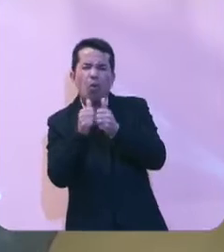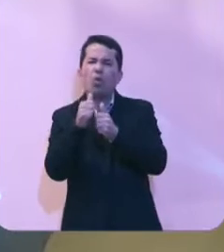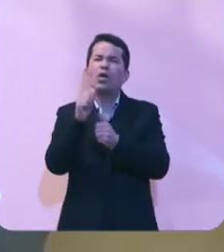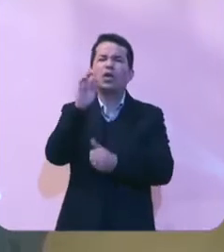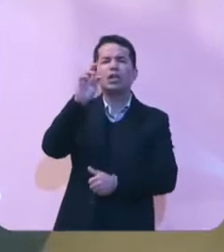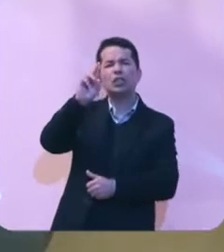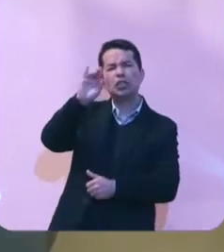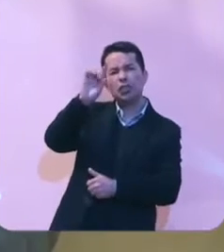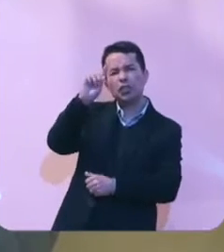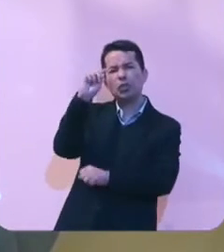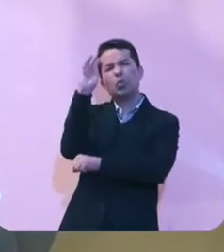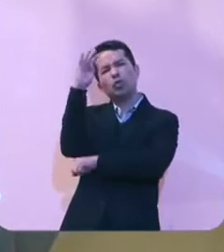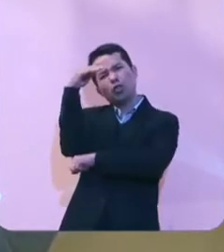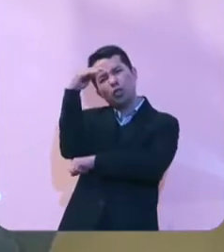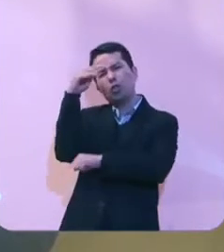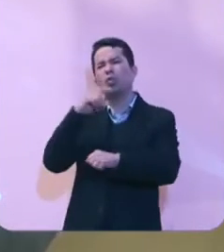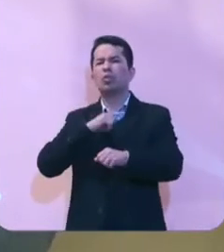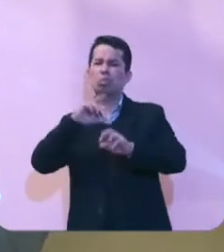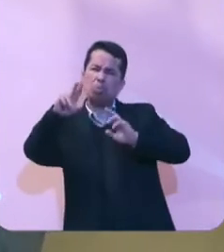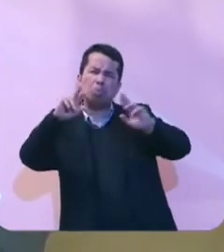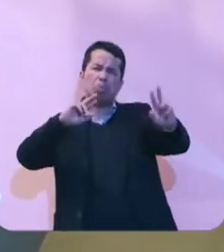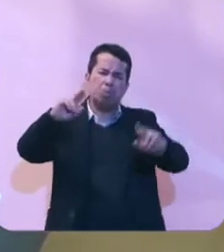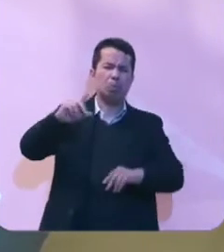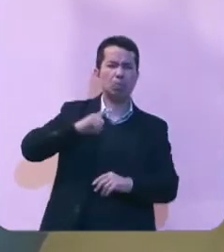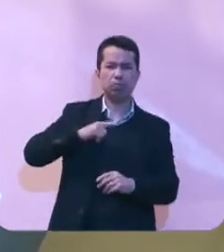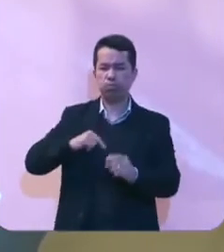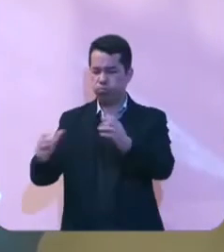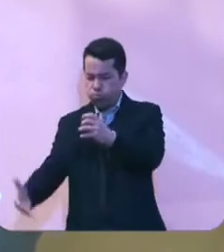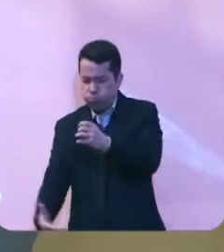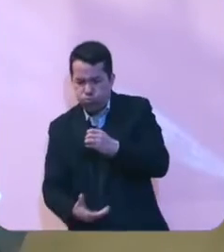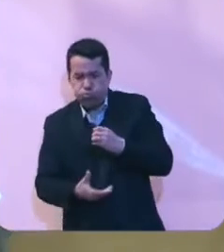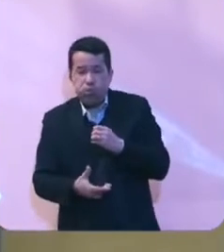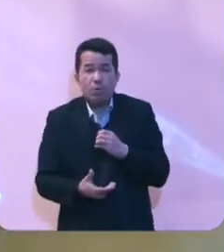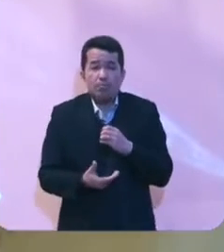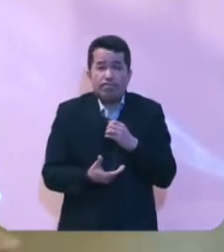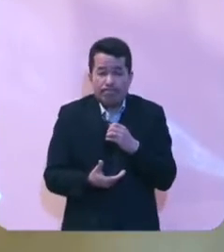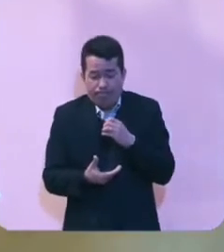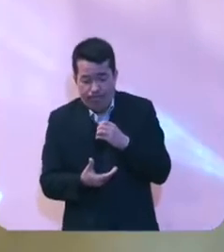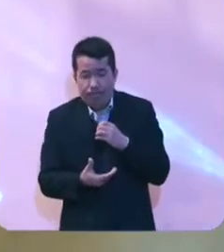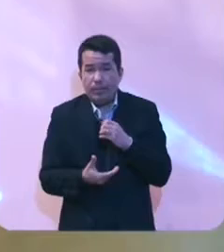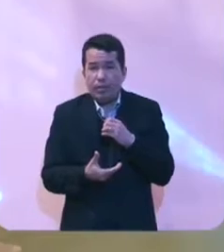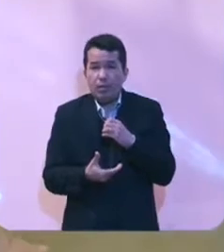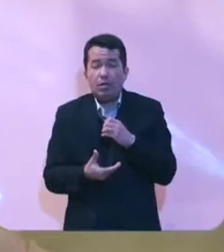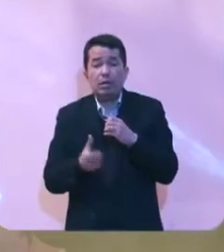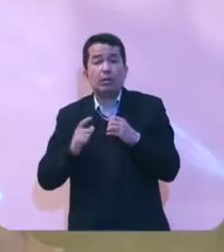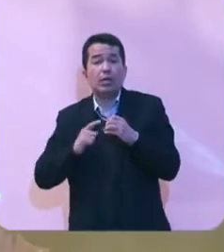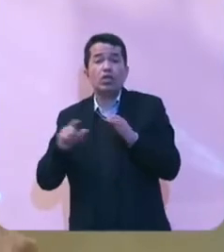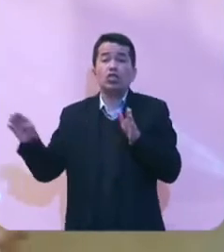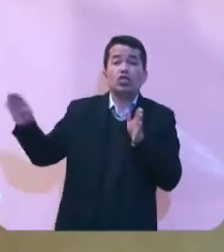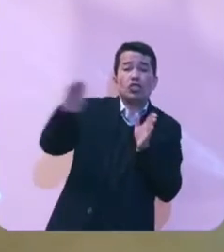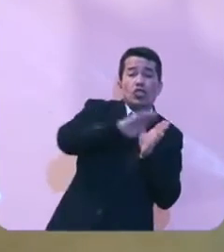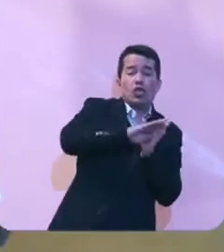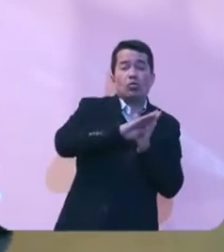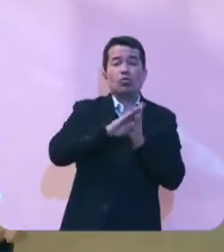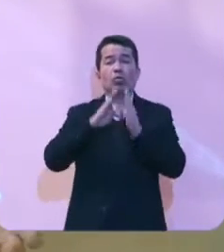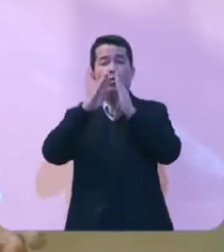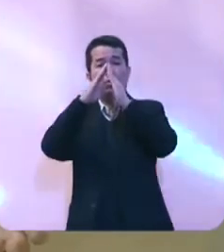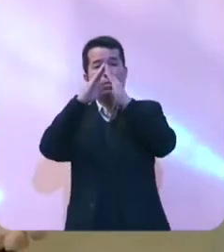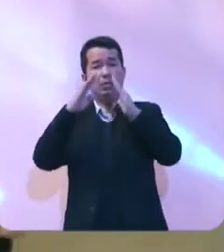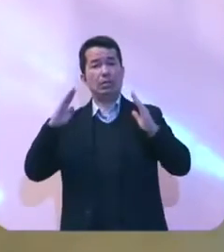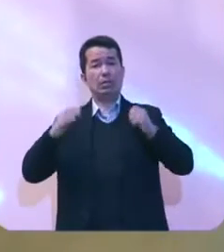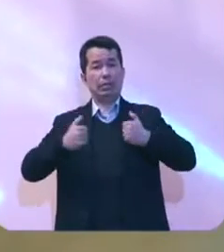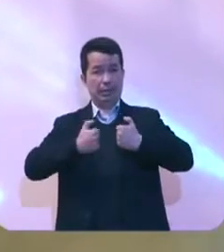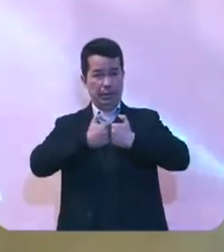as viúvas, com os órfãos, com os pobres da terra. E então eles chegavam no templo com as ofertas